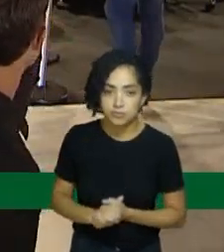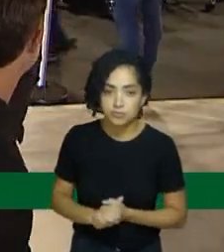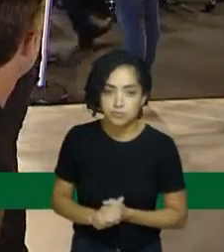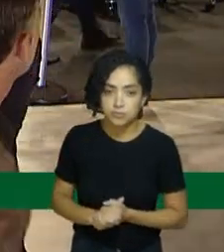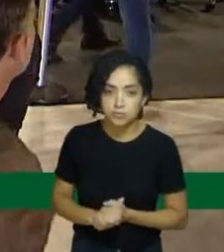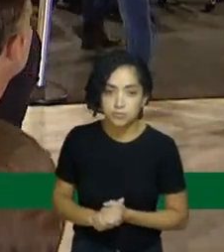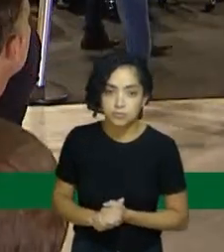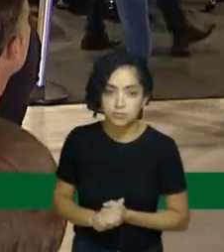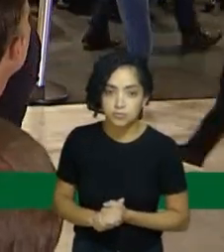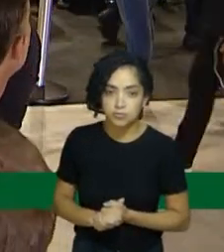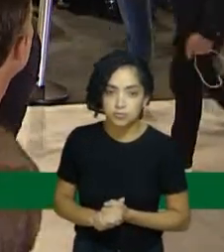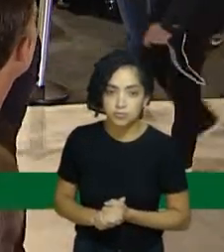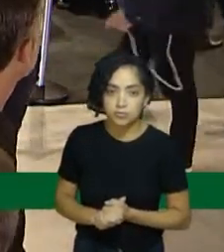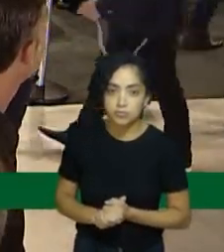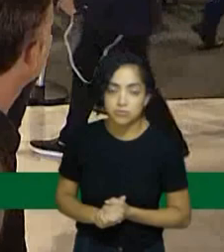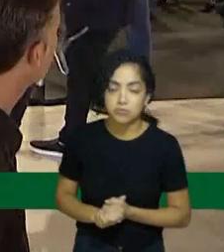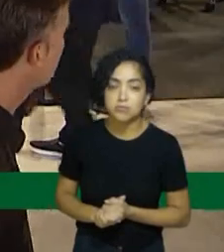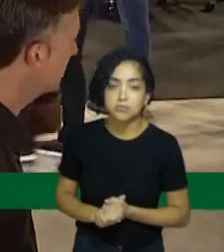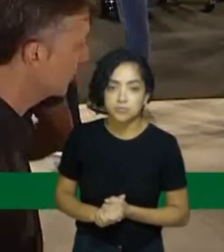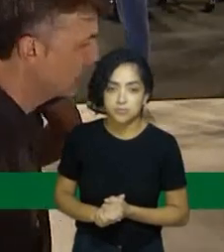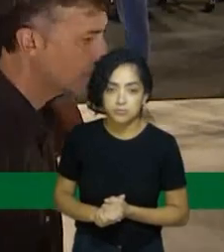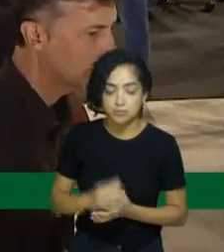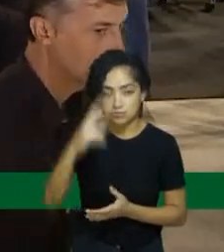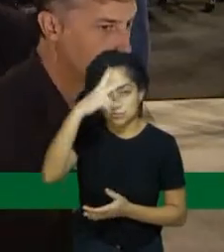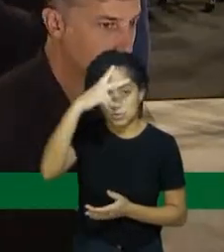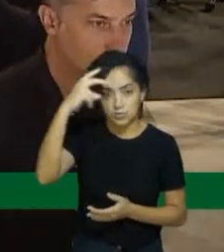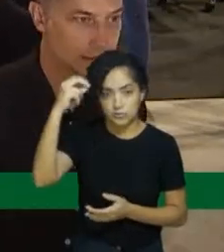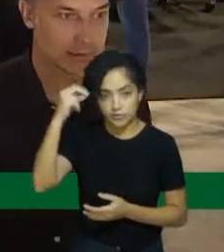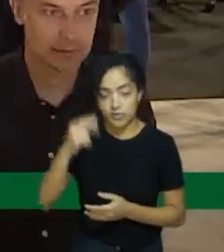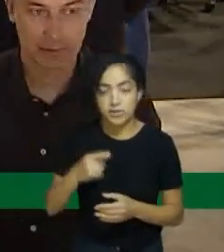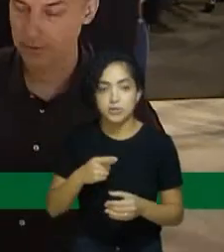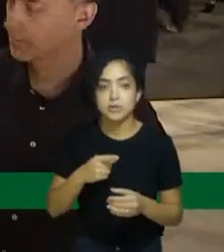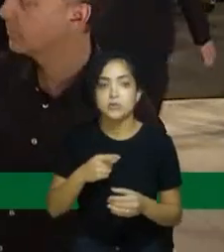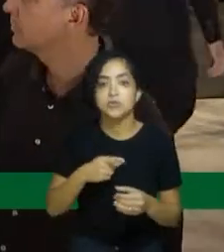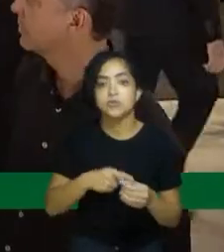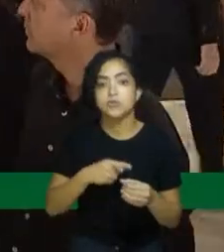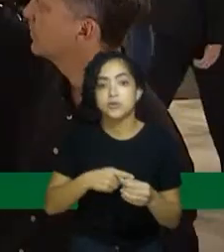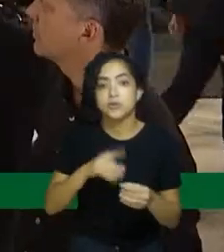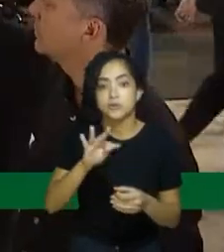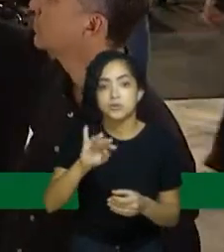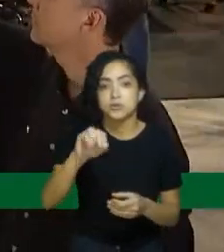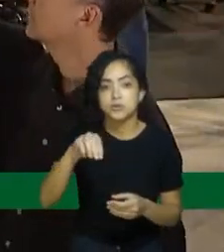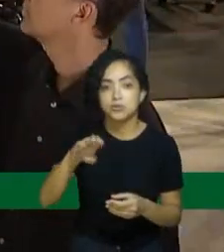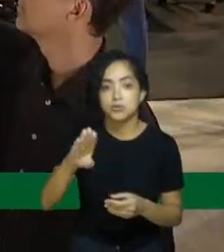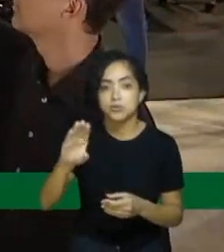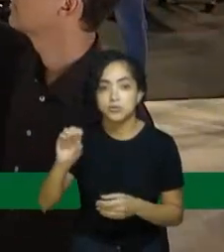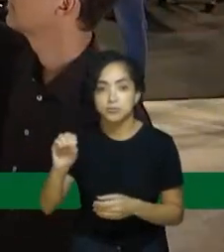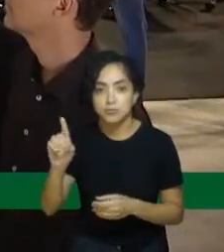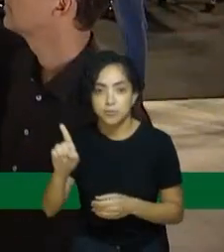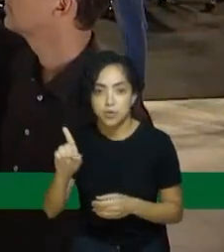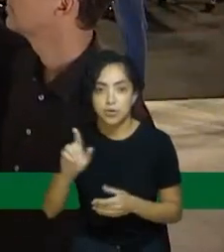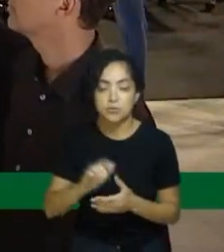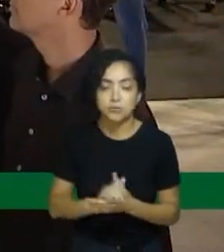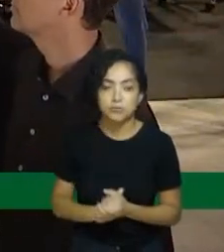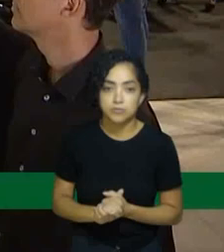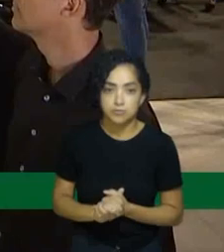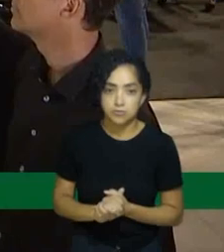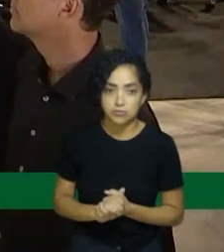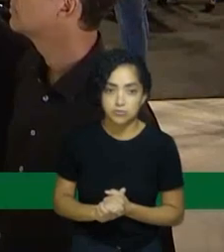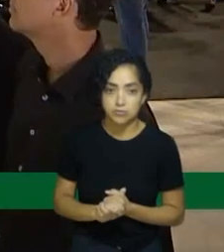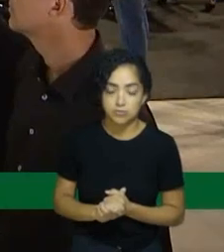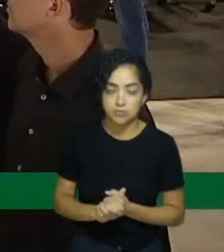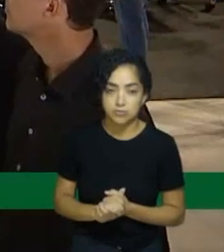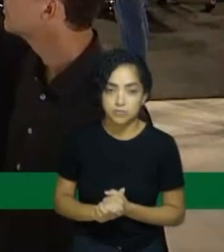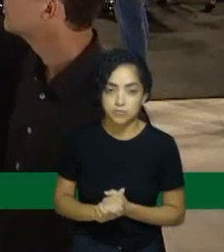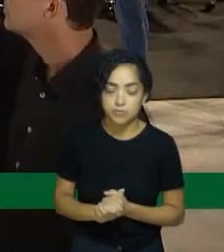CSO prito do município de Timbó e presidente da associação de municípios do Vale europeu Jorge Krieger